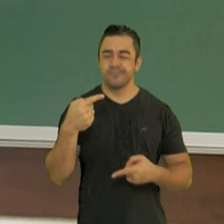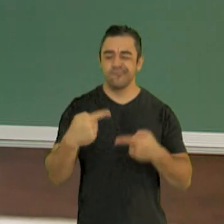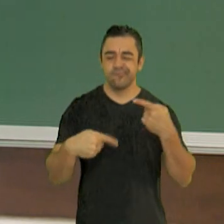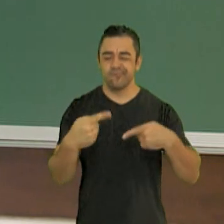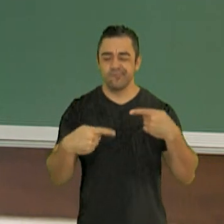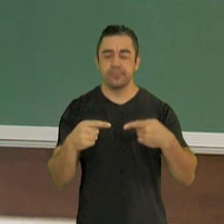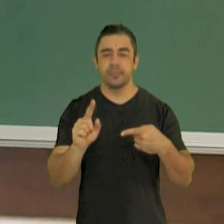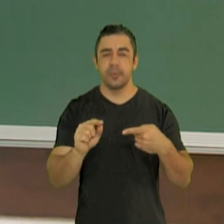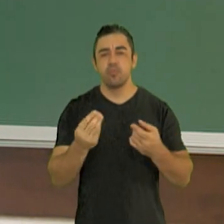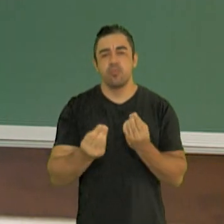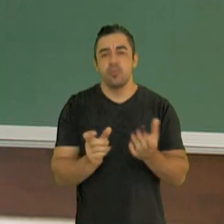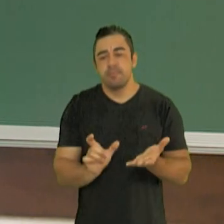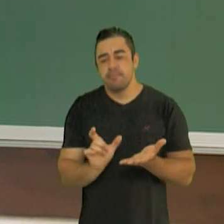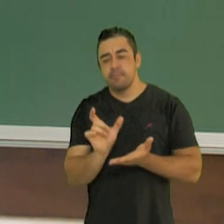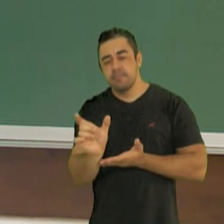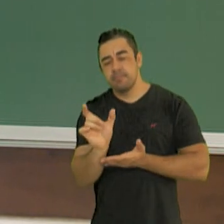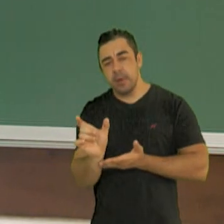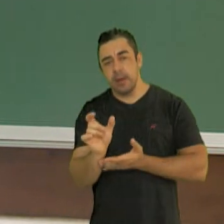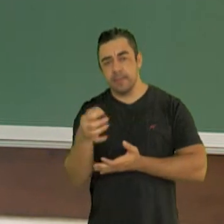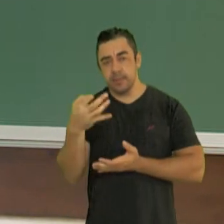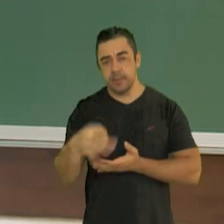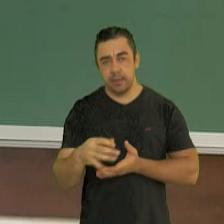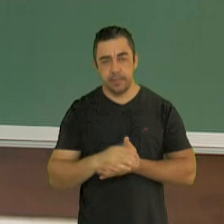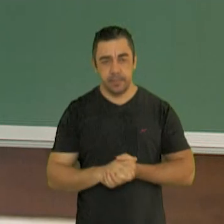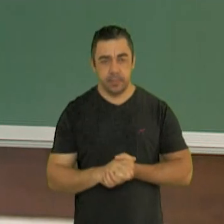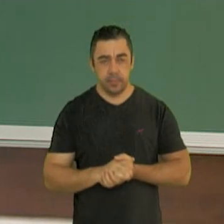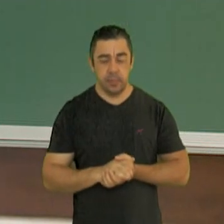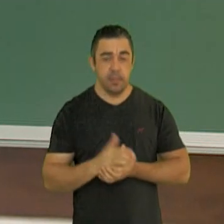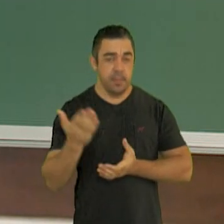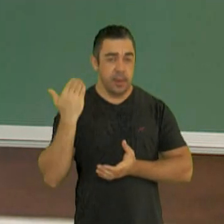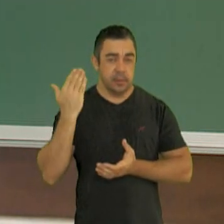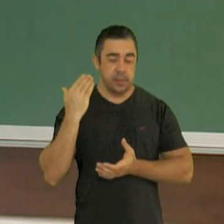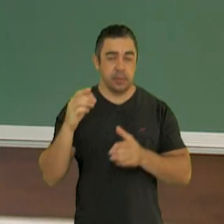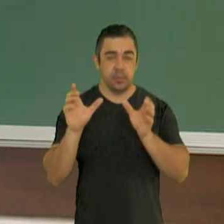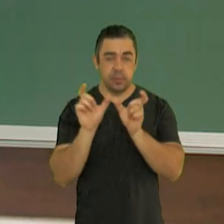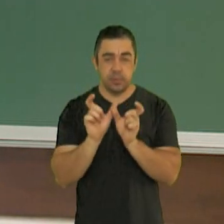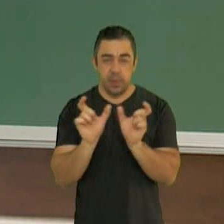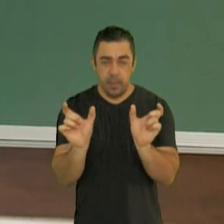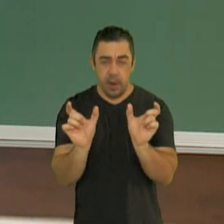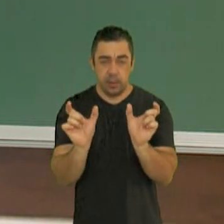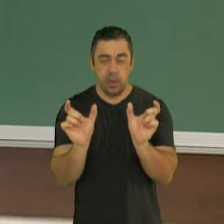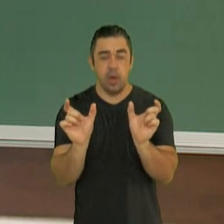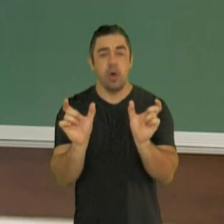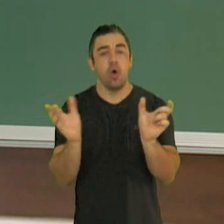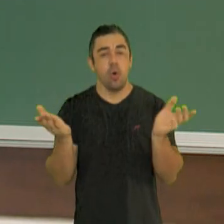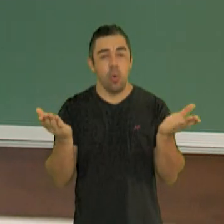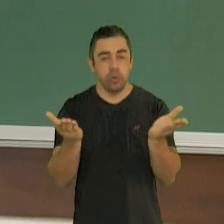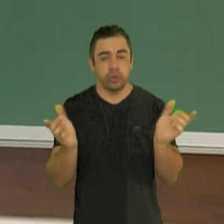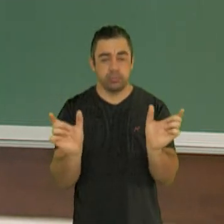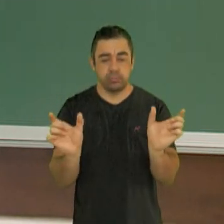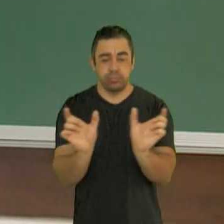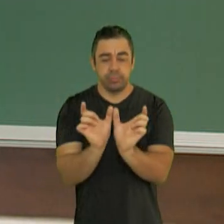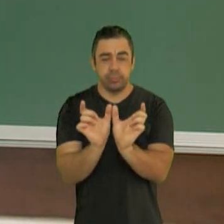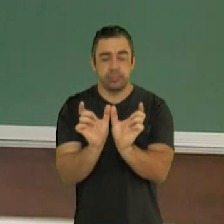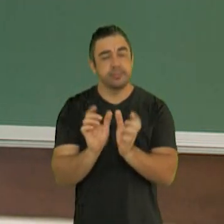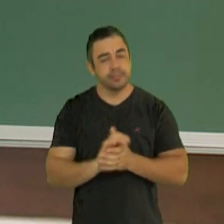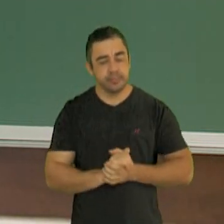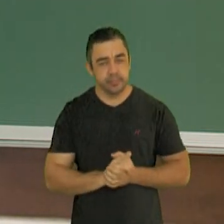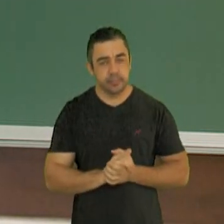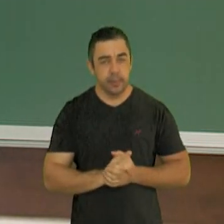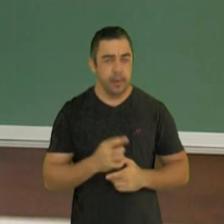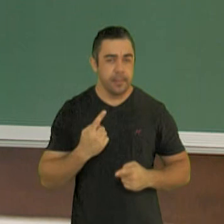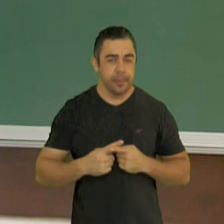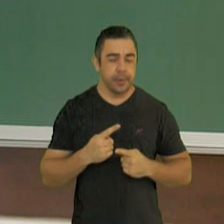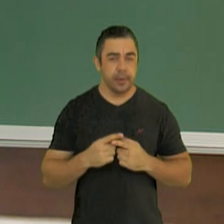a grafia correta dessa palavra. Era escrito separadamente, hoje é escrito uma palavra só. Por conta